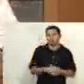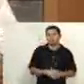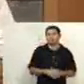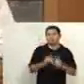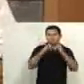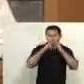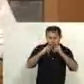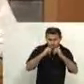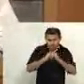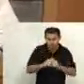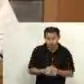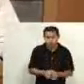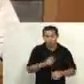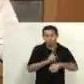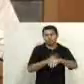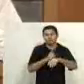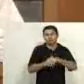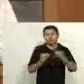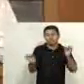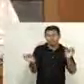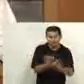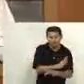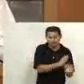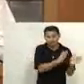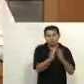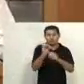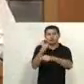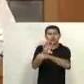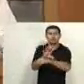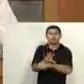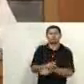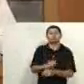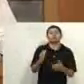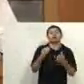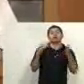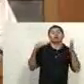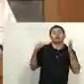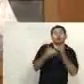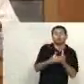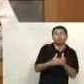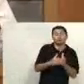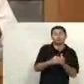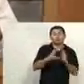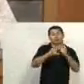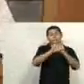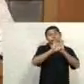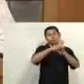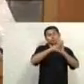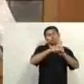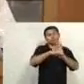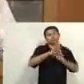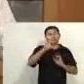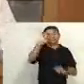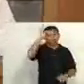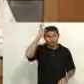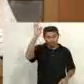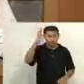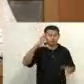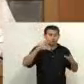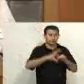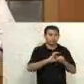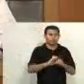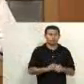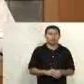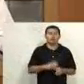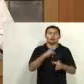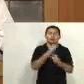uma informação. A partir desse momento, finalizamos então com esse slide, o último conceito aí teórico em relação a